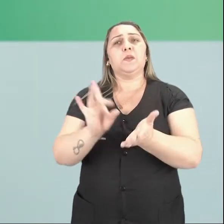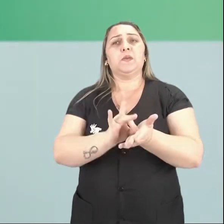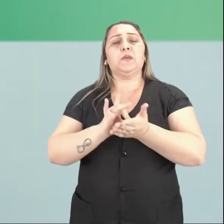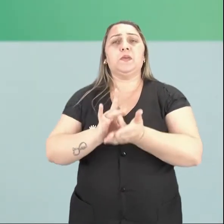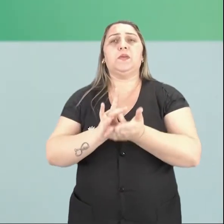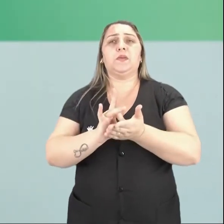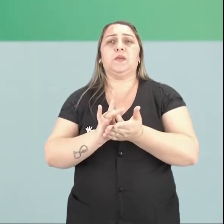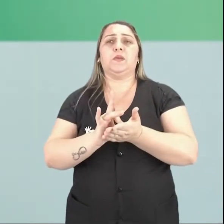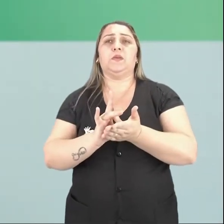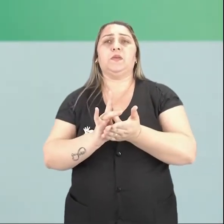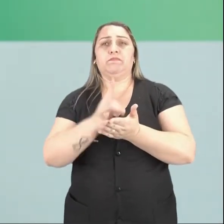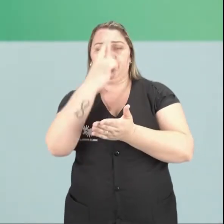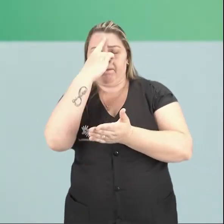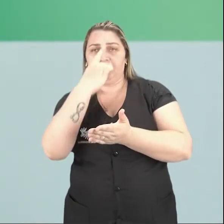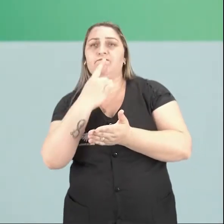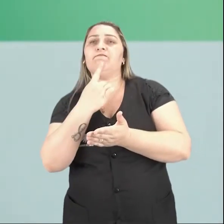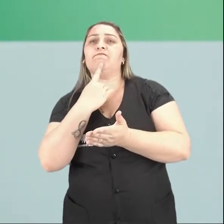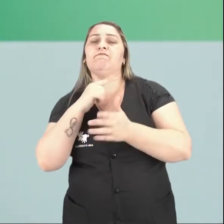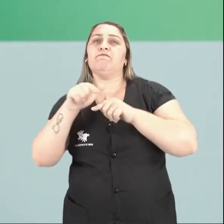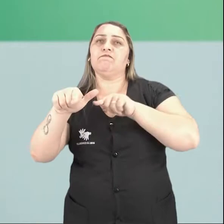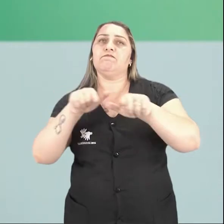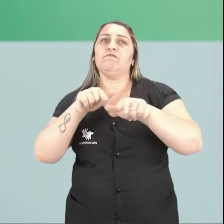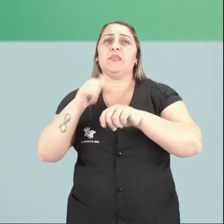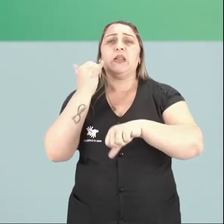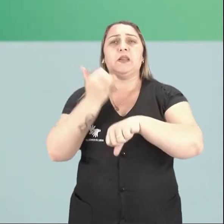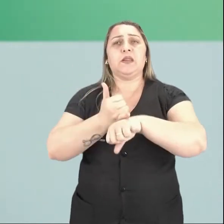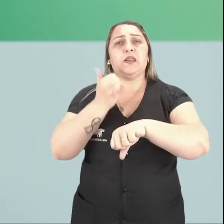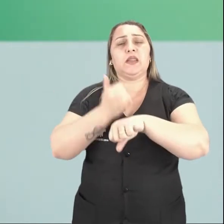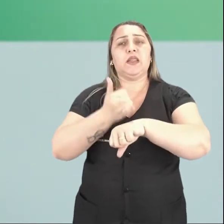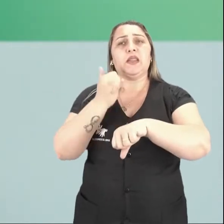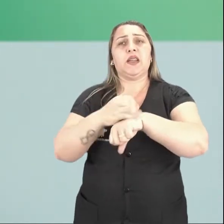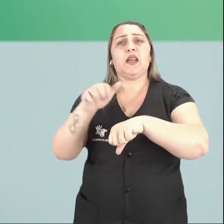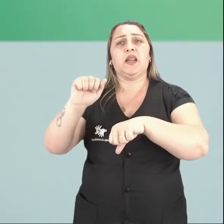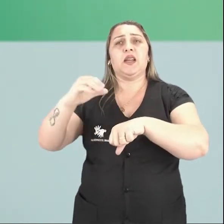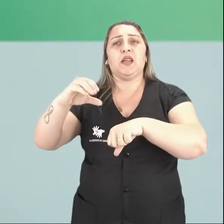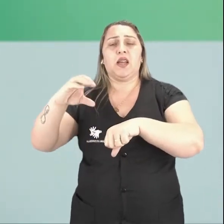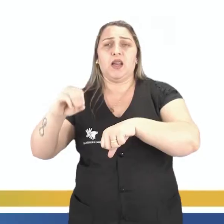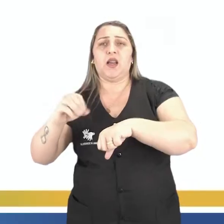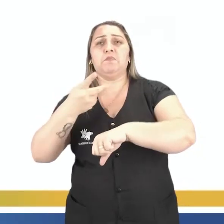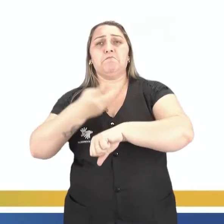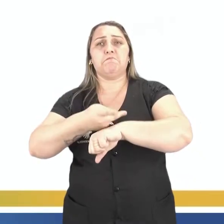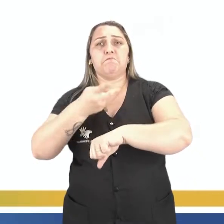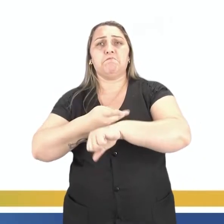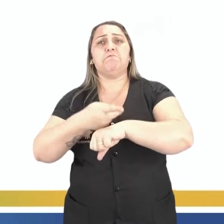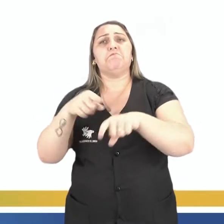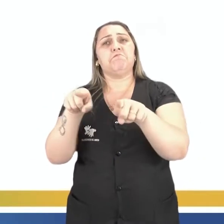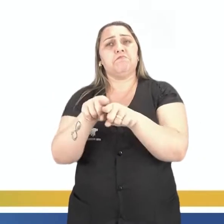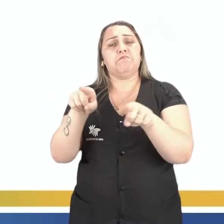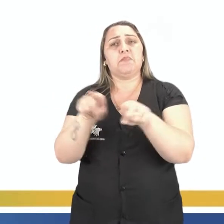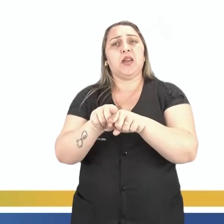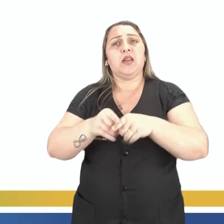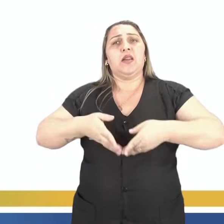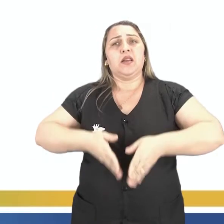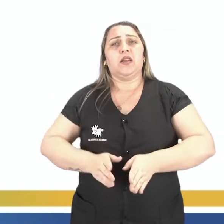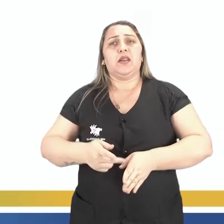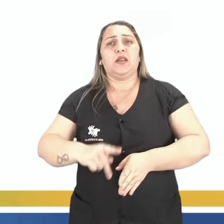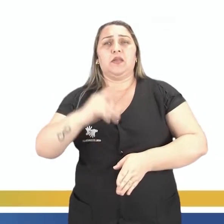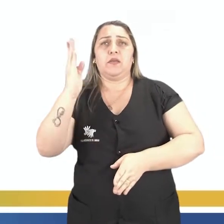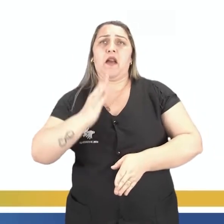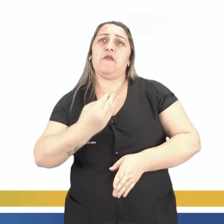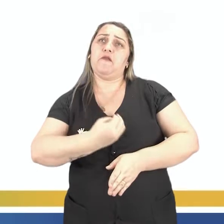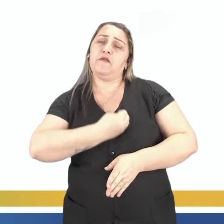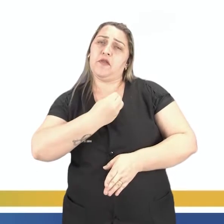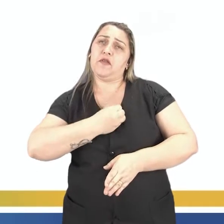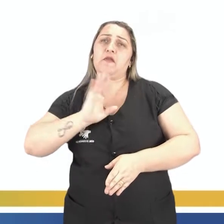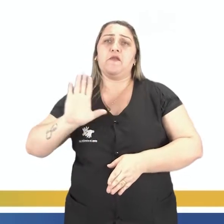da obra figurativa. Trabalha em aço e também em mármore, gente. Embora ele tenha nascido aqui no Brasil, hoje ele vive